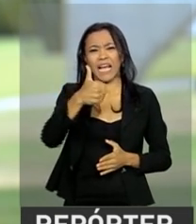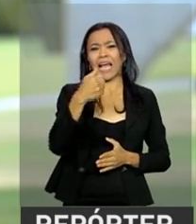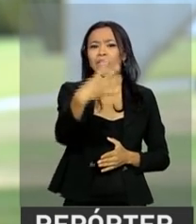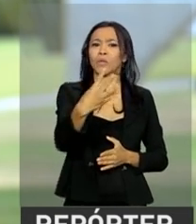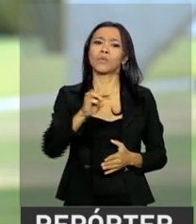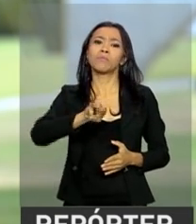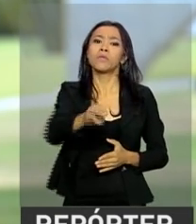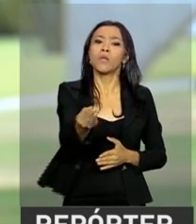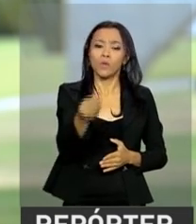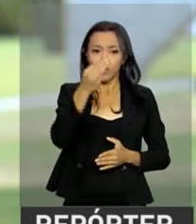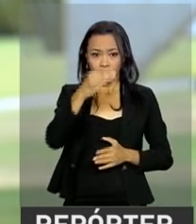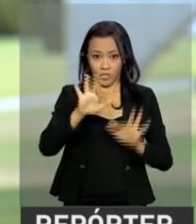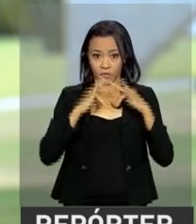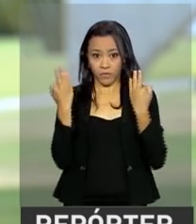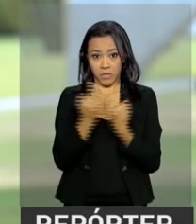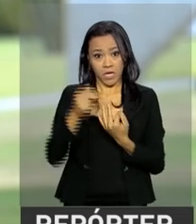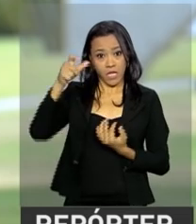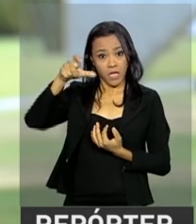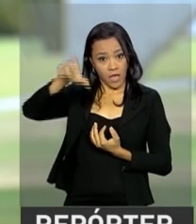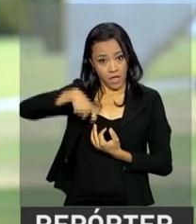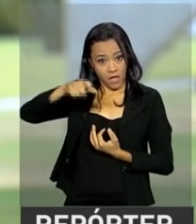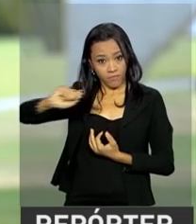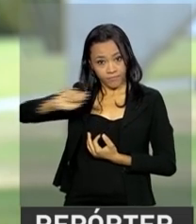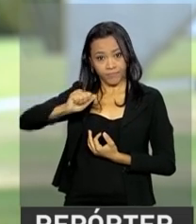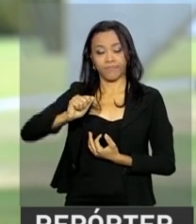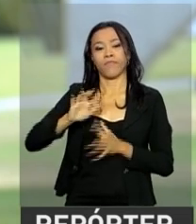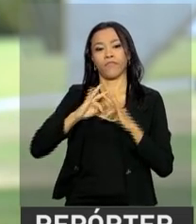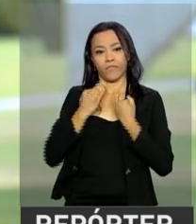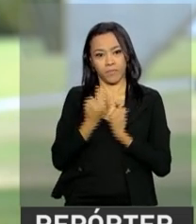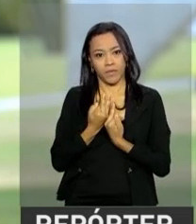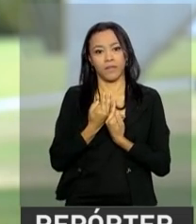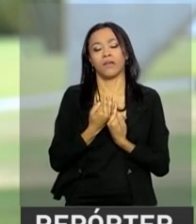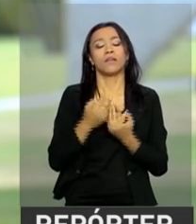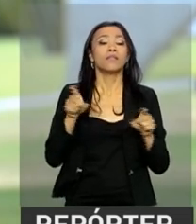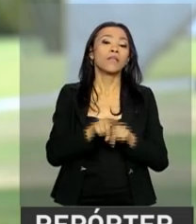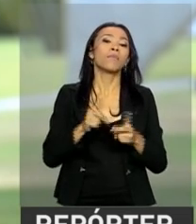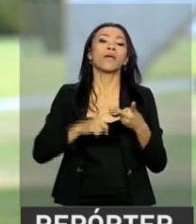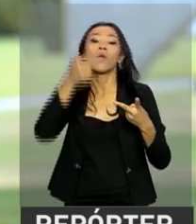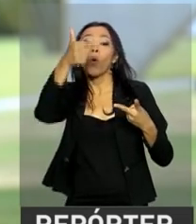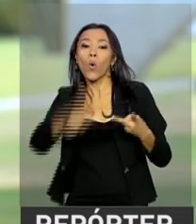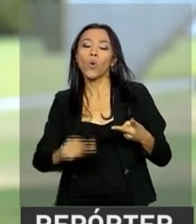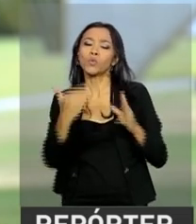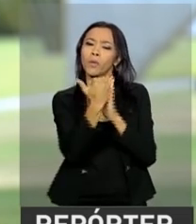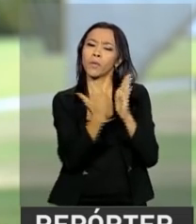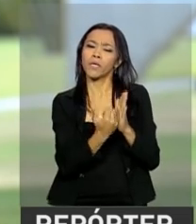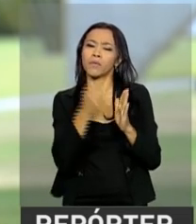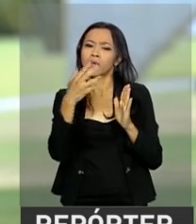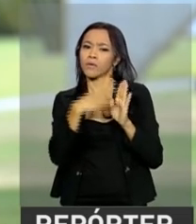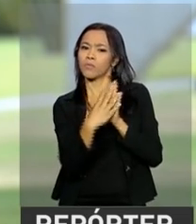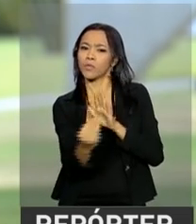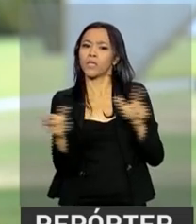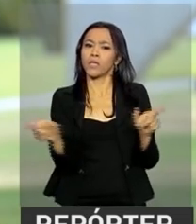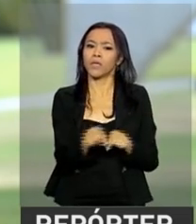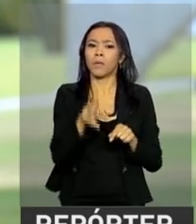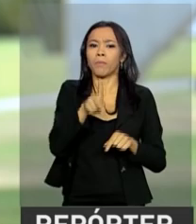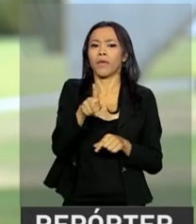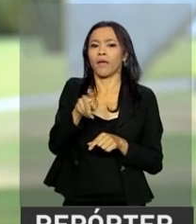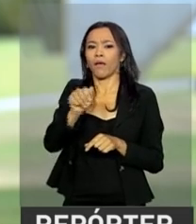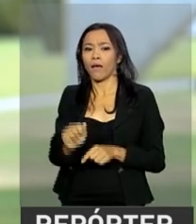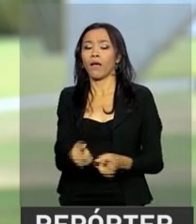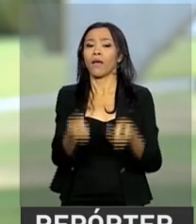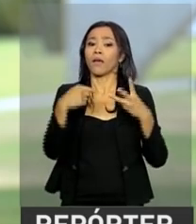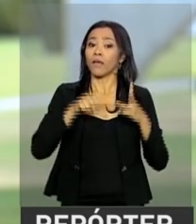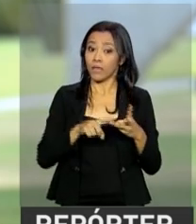do Bolsa Família. E o governo federal também tem reforçado ações como o Programa de Aquisição de Alimentos, o PAA, o Programa Cisternas e a